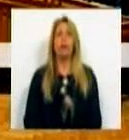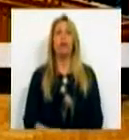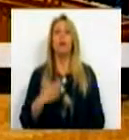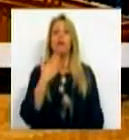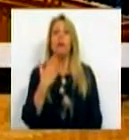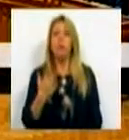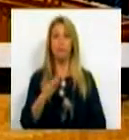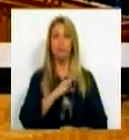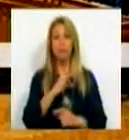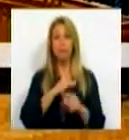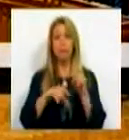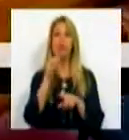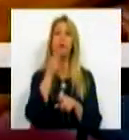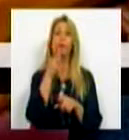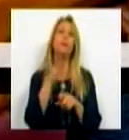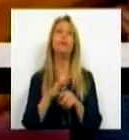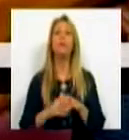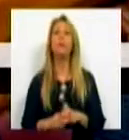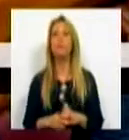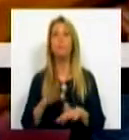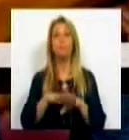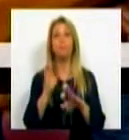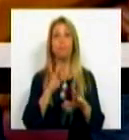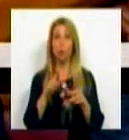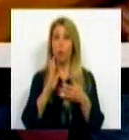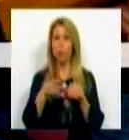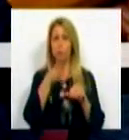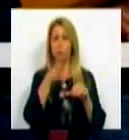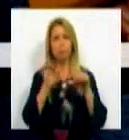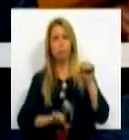Muito obrigado, senhores deputados, pelas várias intervenções.